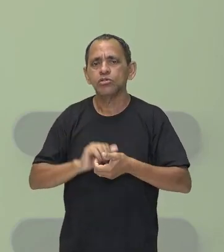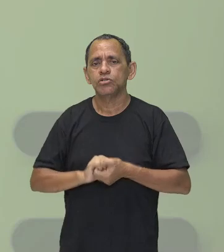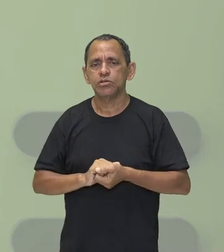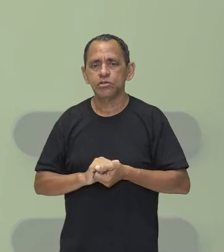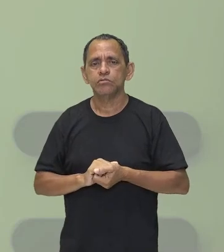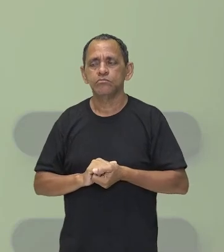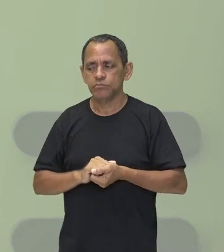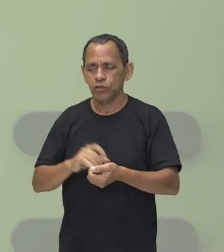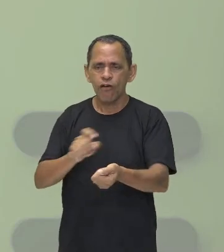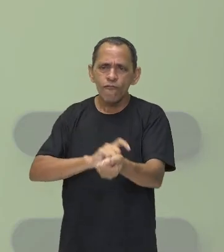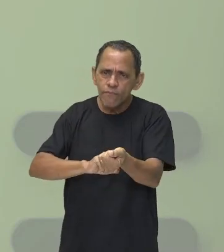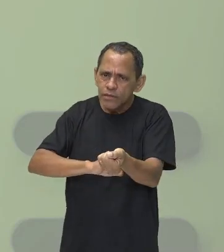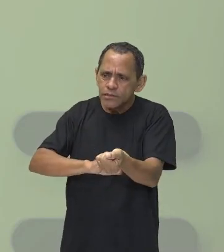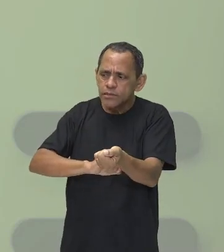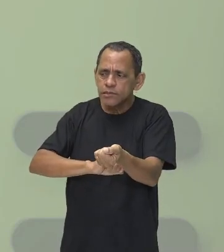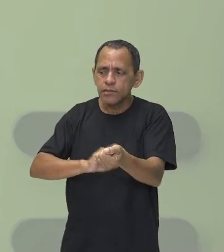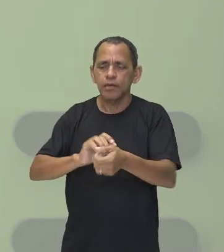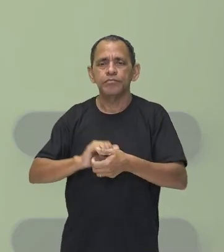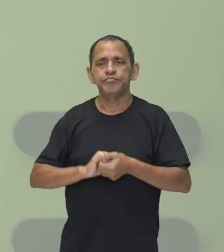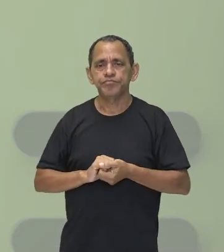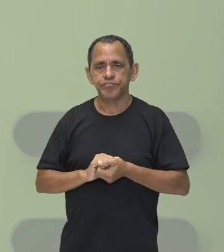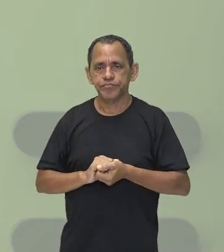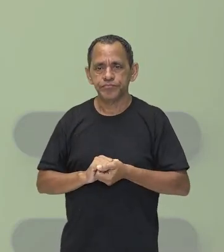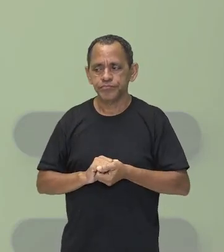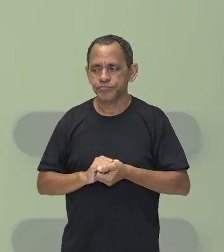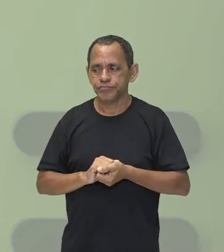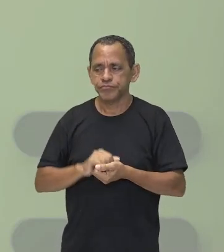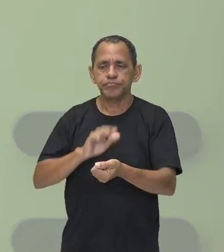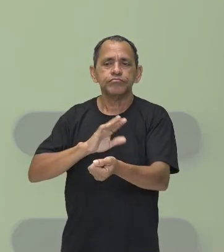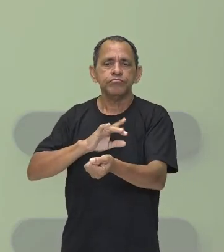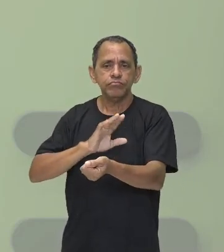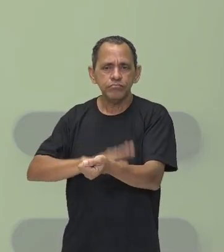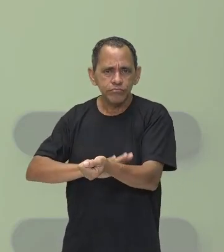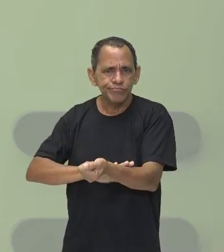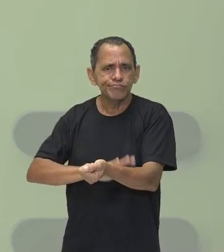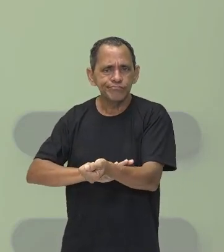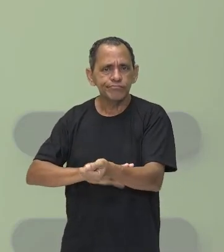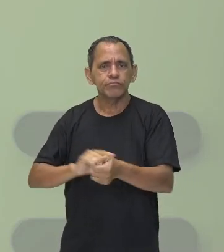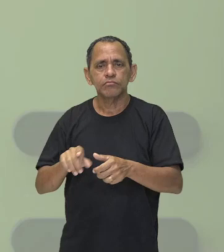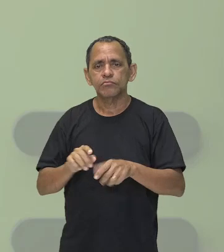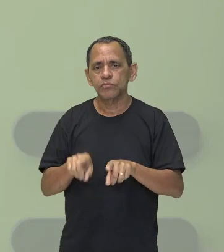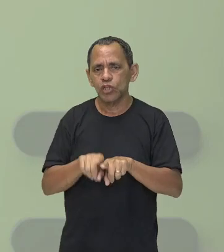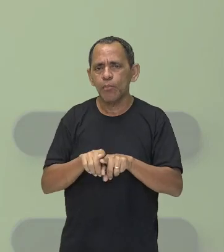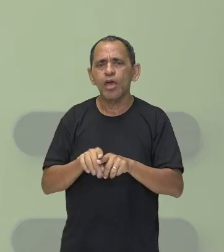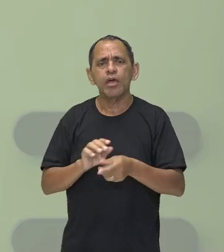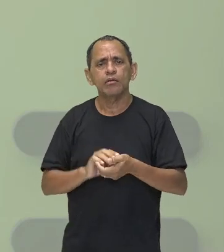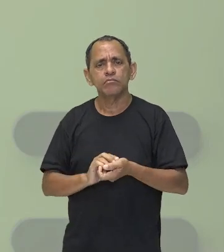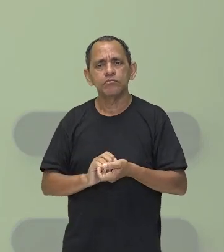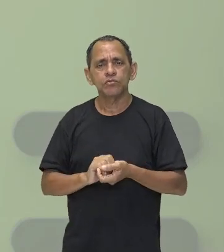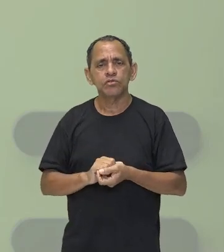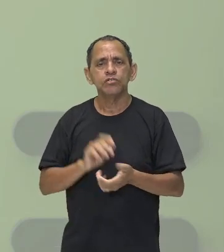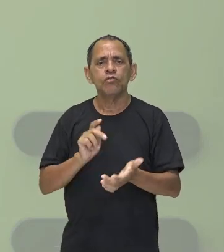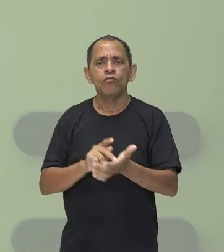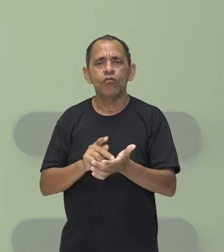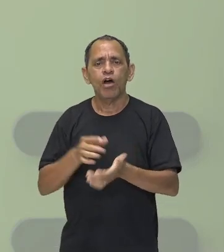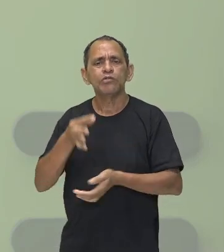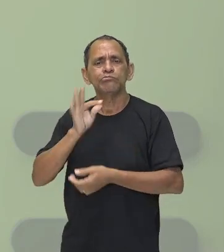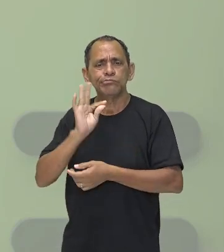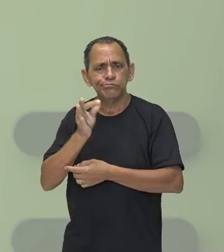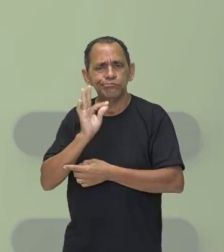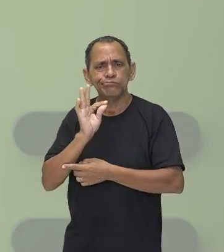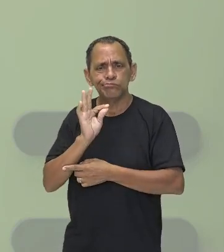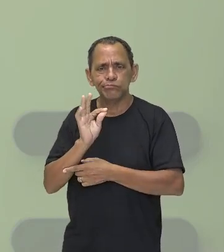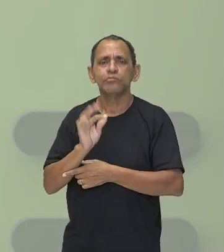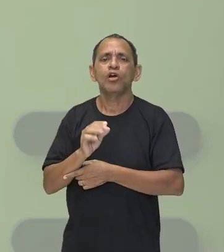mas de fato isso pode acontecer, esse processo de vício, e a gente acaba tomando em uma quantidade exacerbada